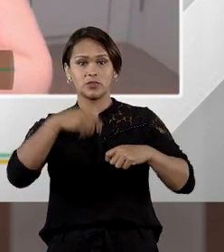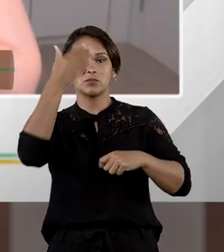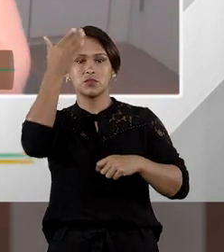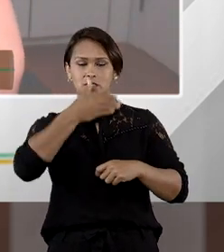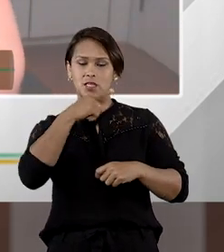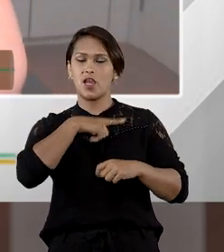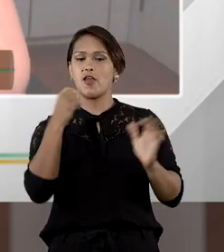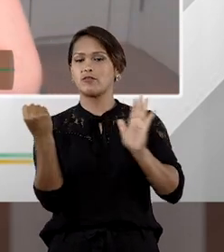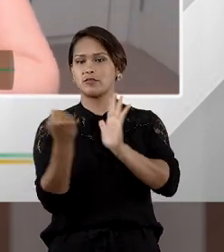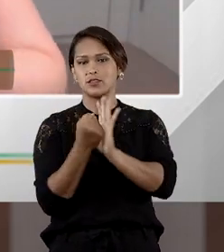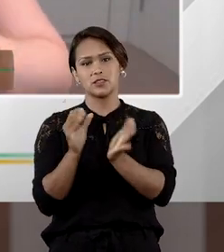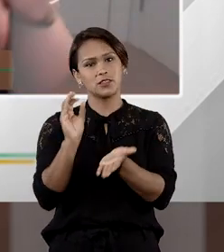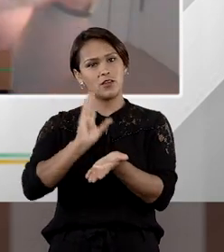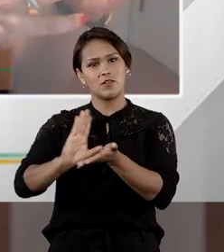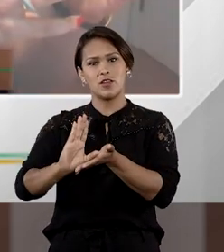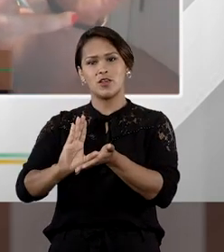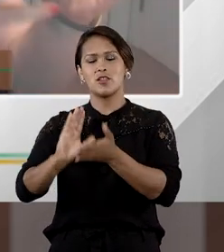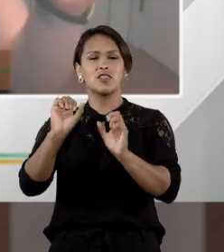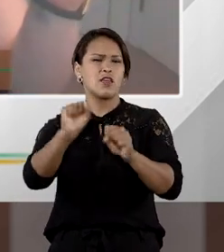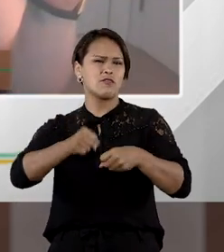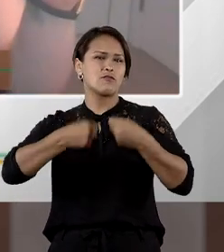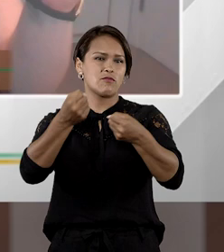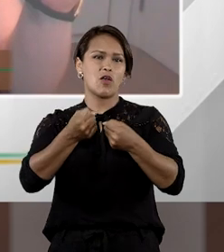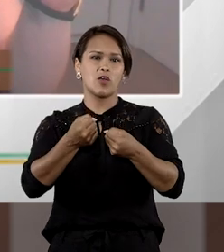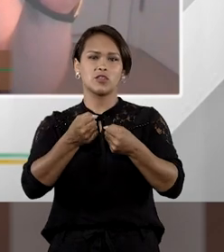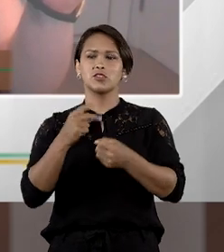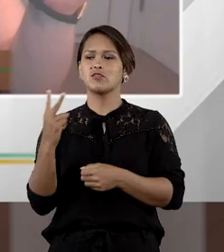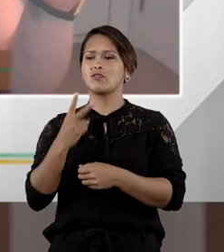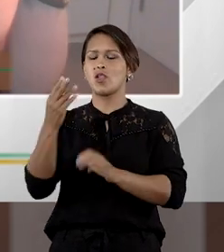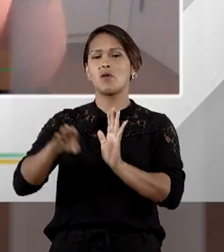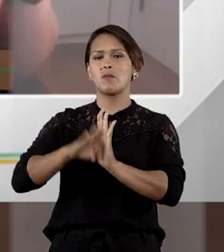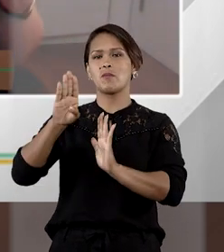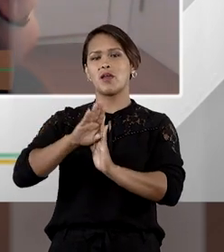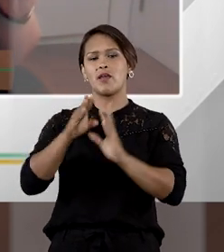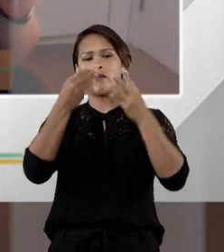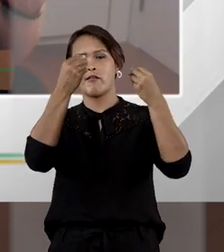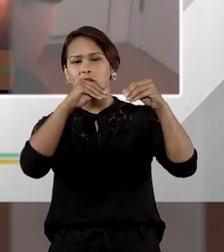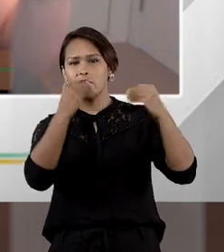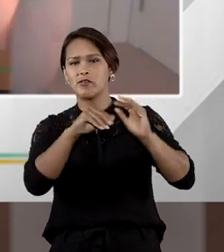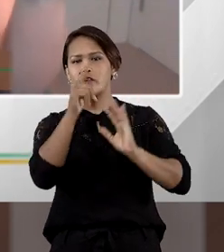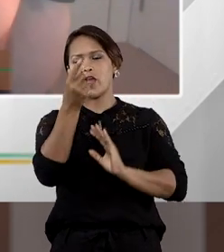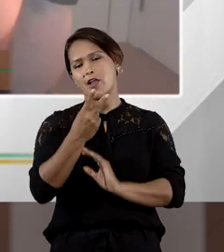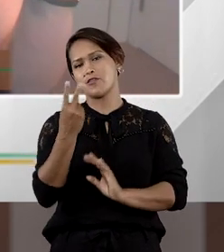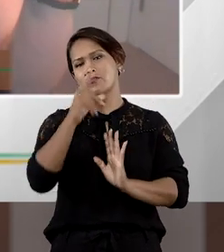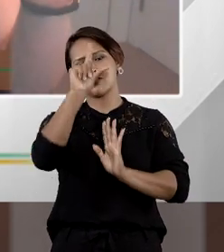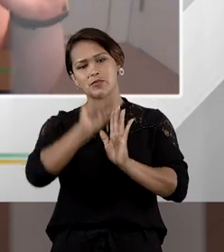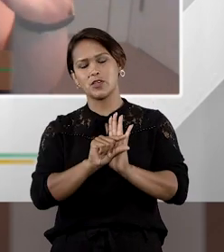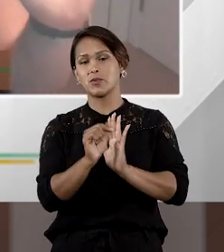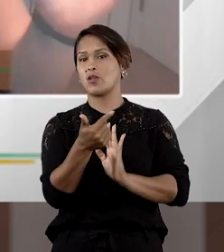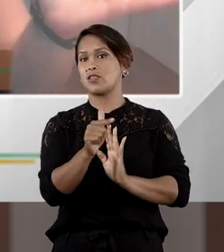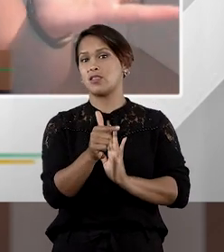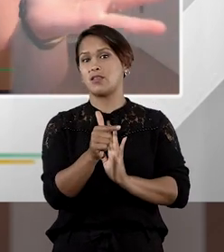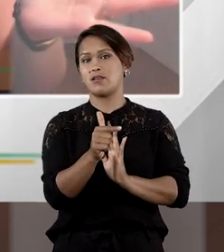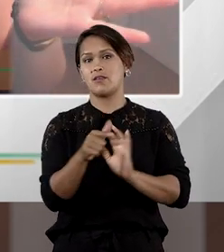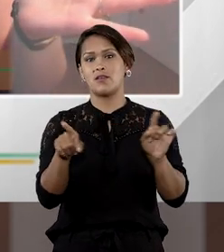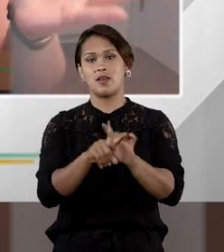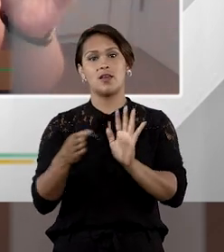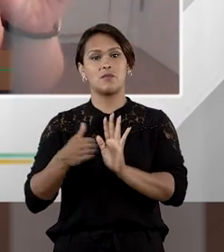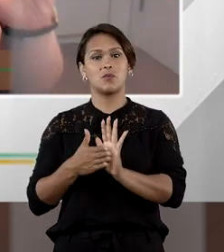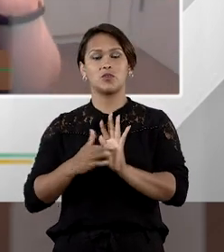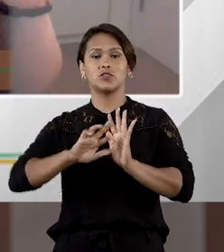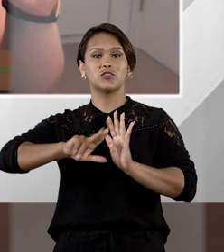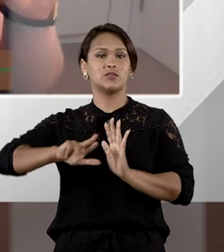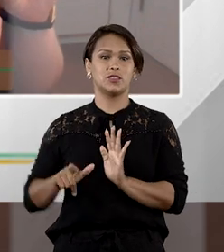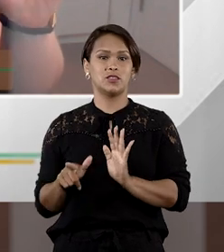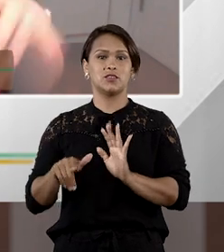deve ser fixada a pensão. E não assim, fortes indícios, valor total. Fracos indícios, valor a menor. Não é essa a proposta.